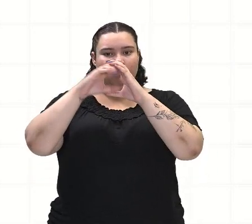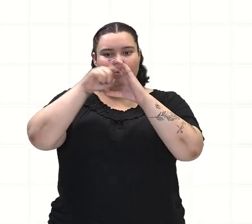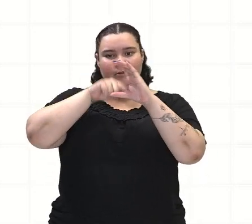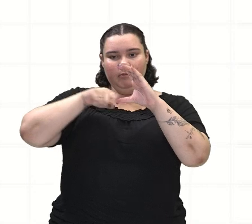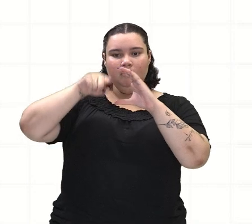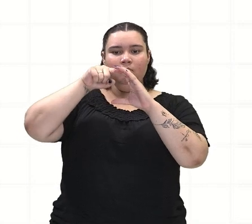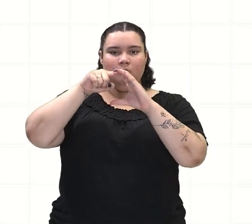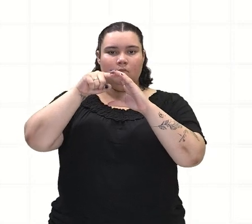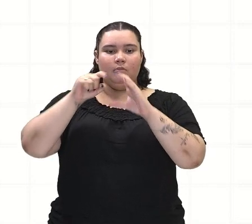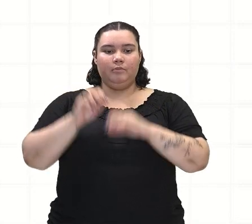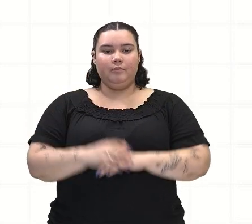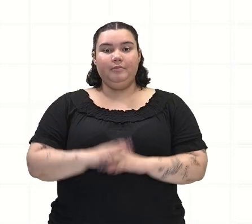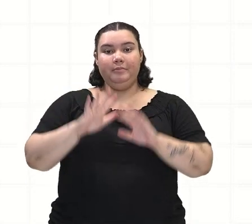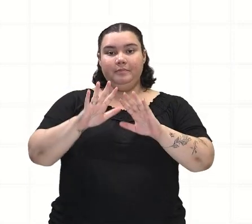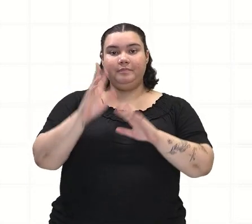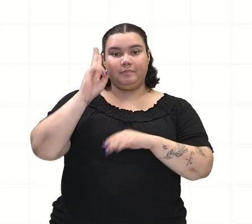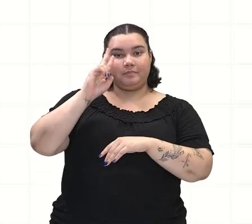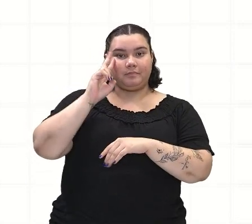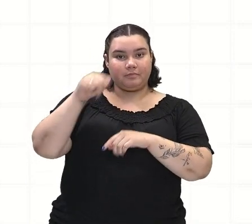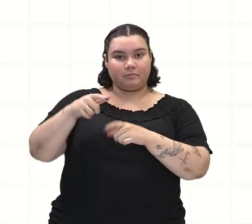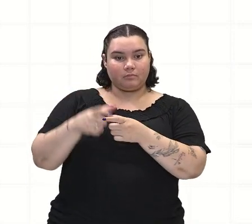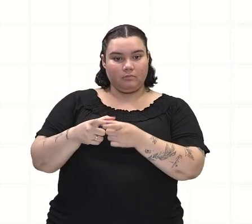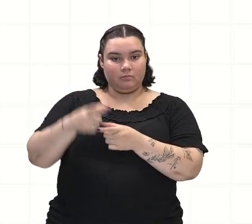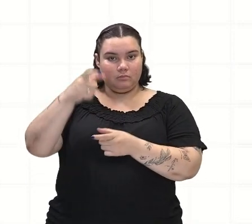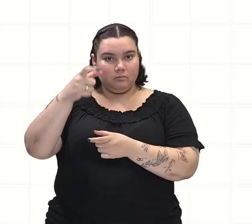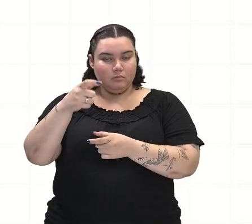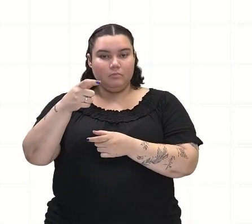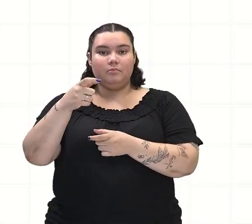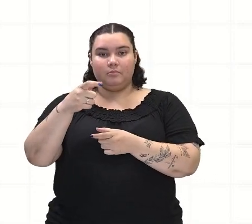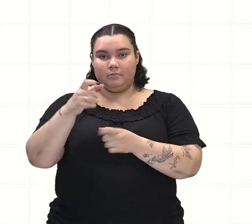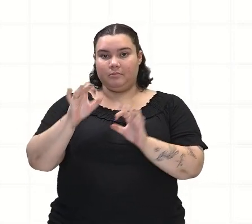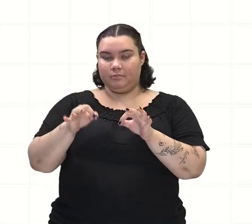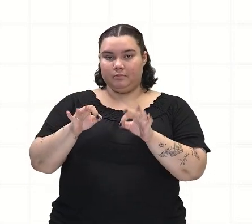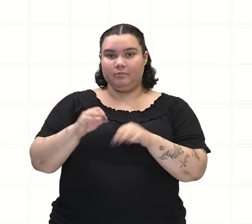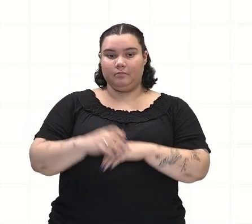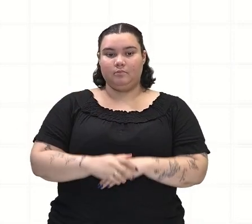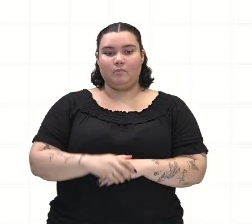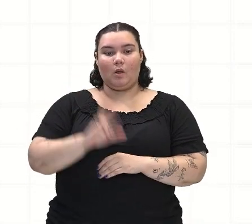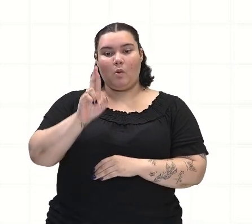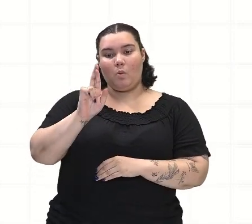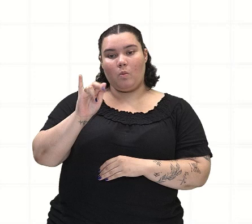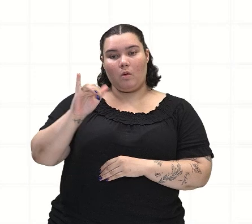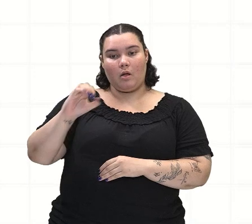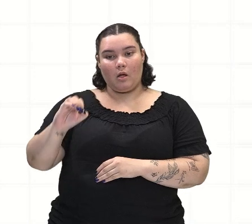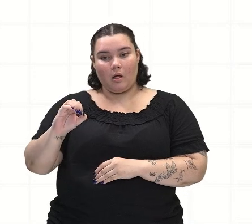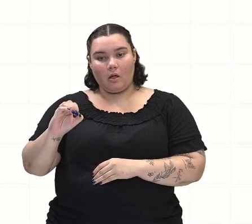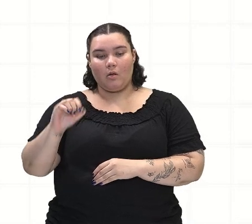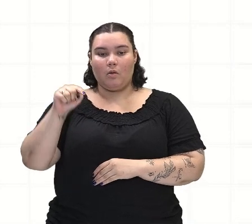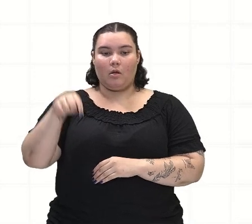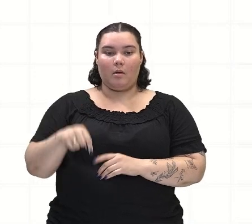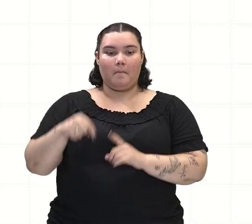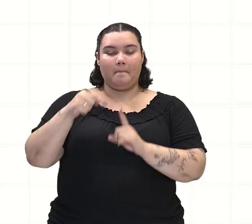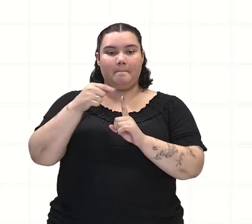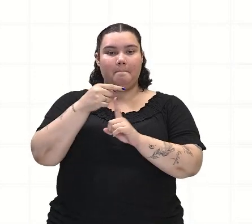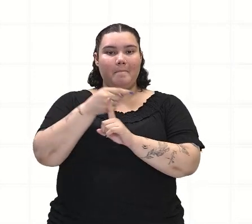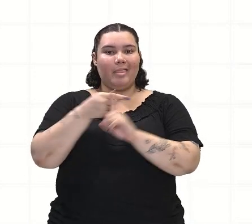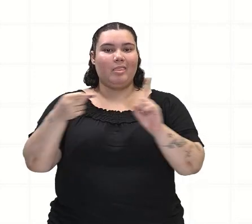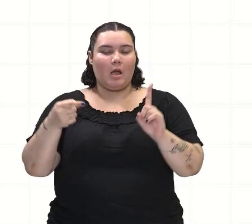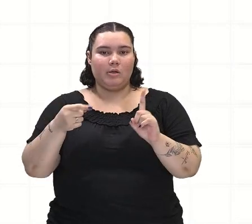aí desse formato de cilindro, o raio, ele vai ser a metade